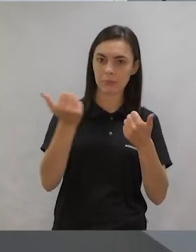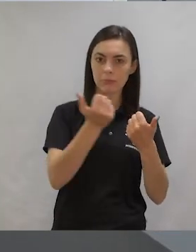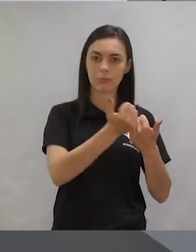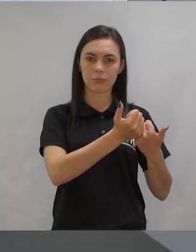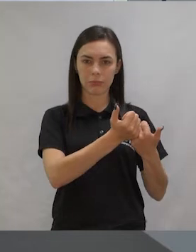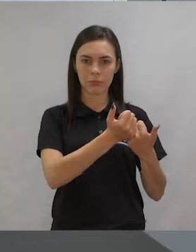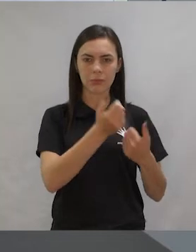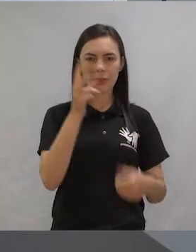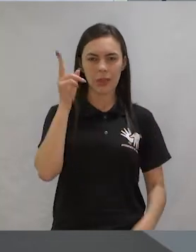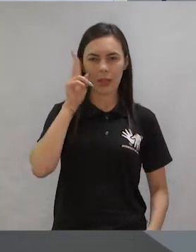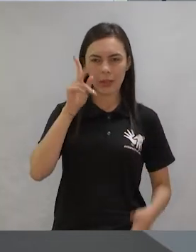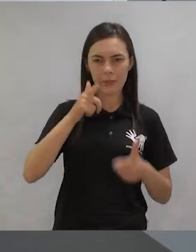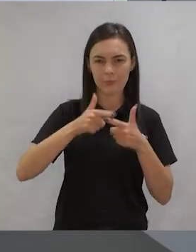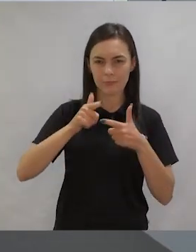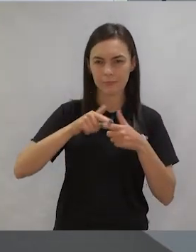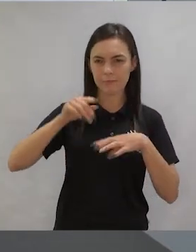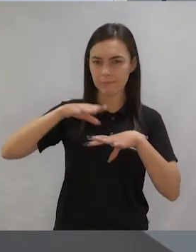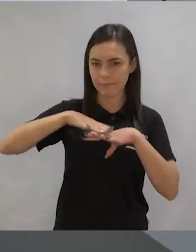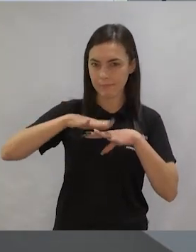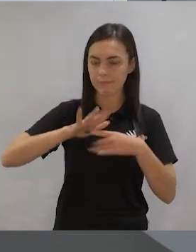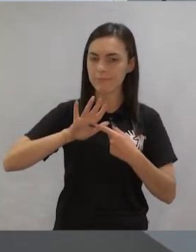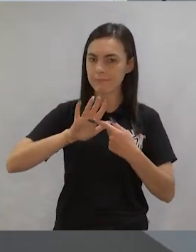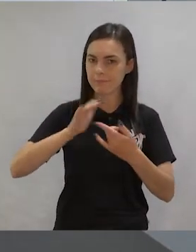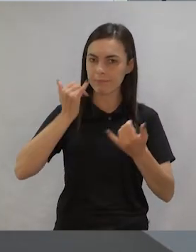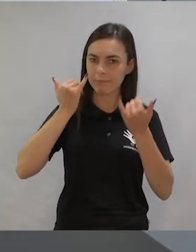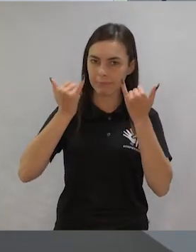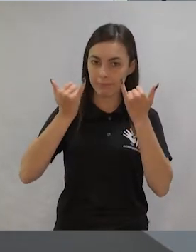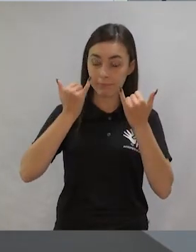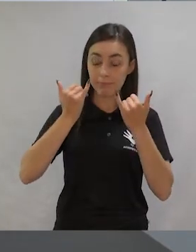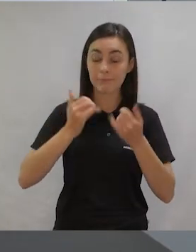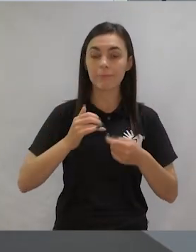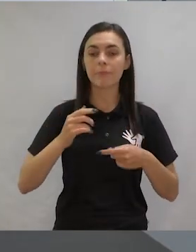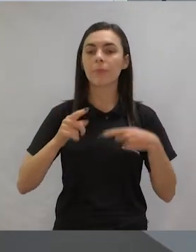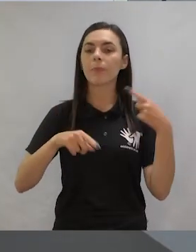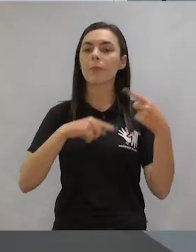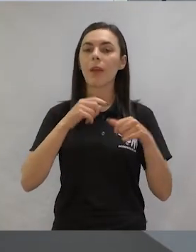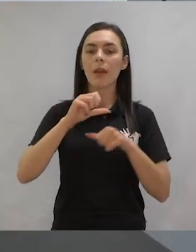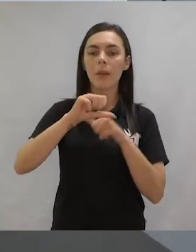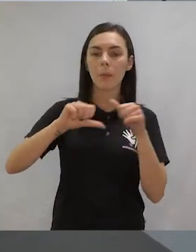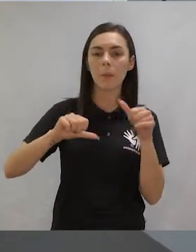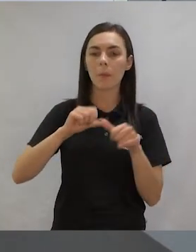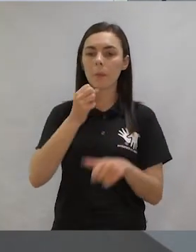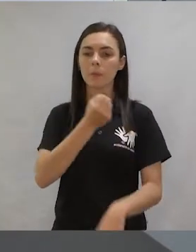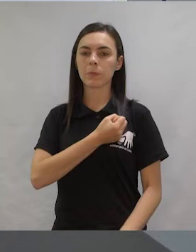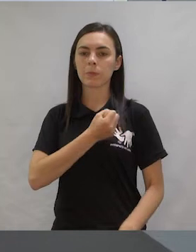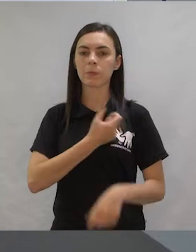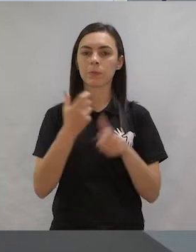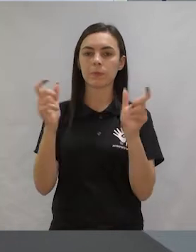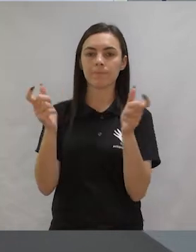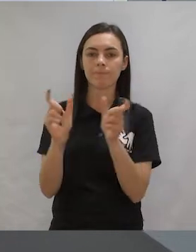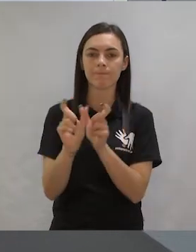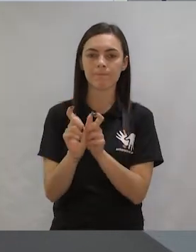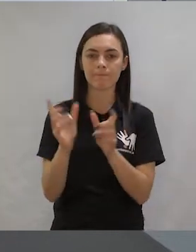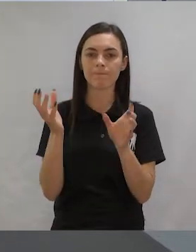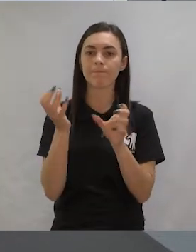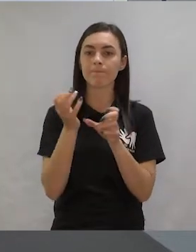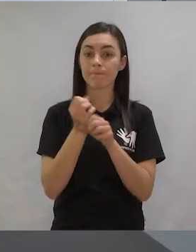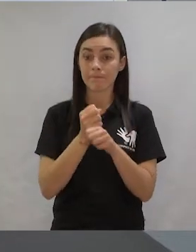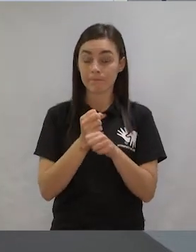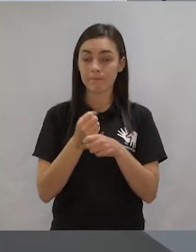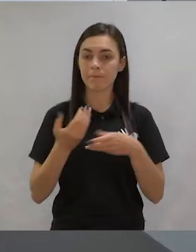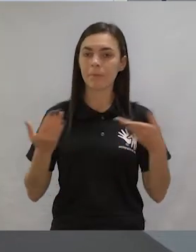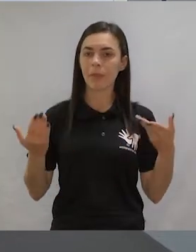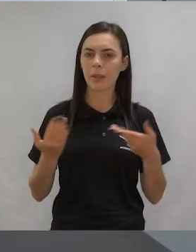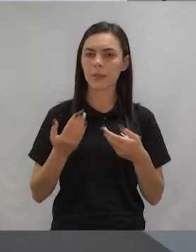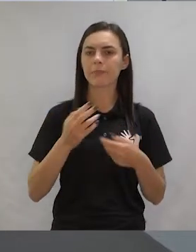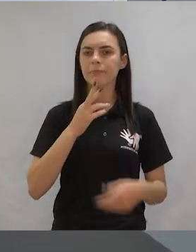por números que foram dados no nosso problema. Ela se tornou uma expressão numérica. E